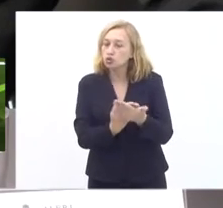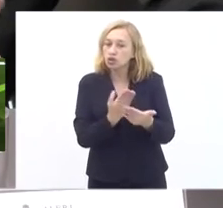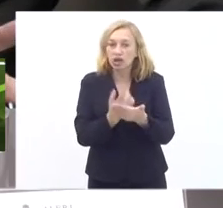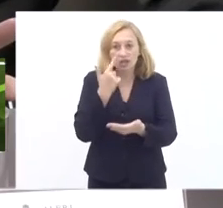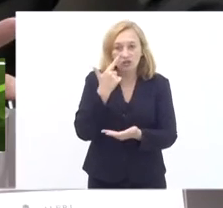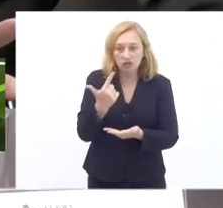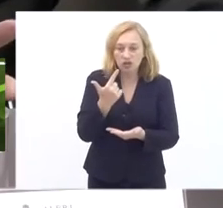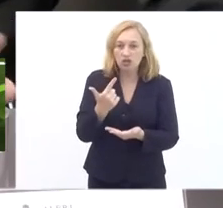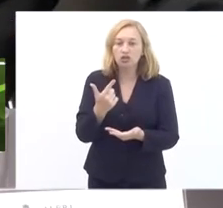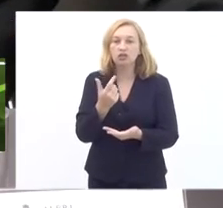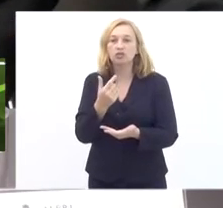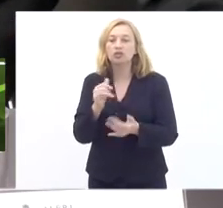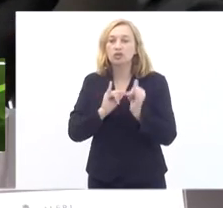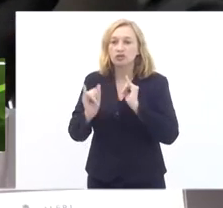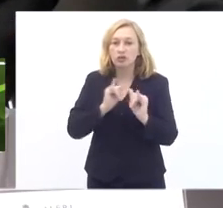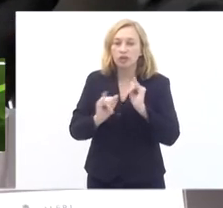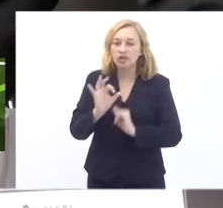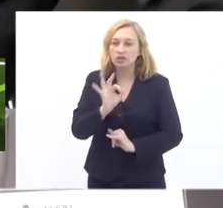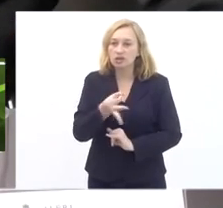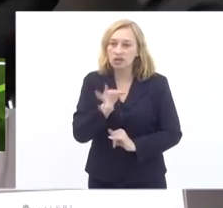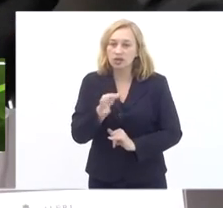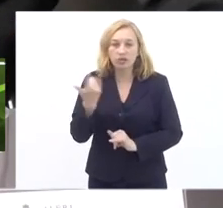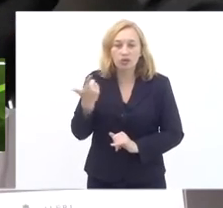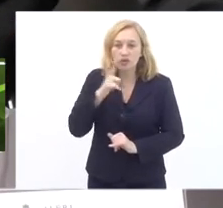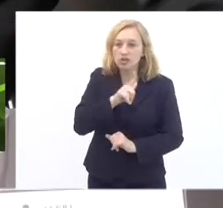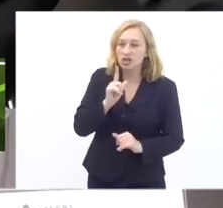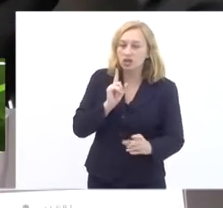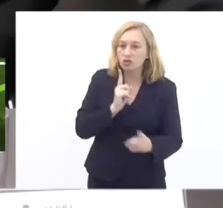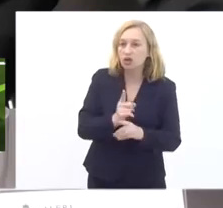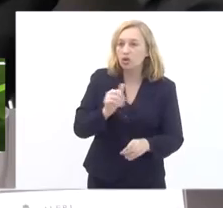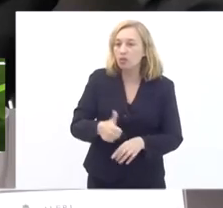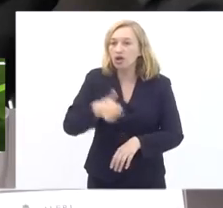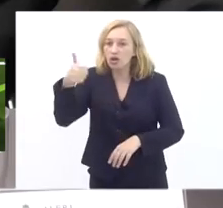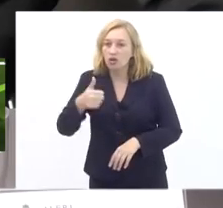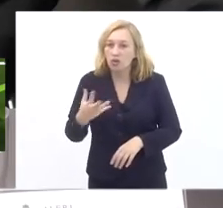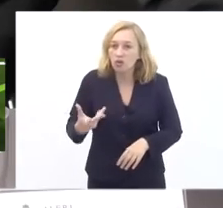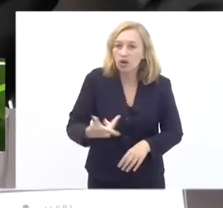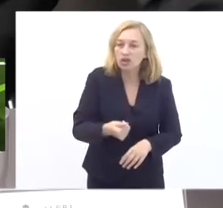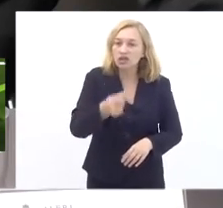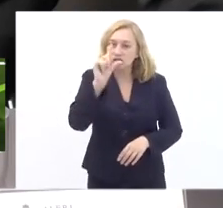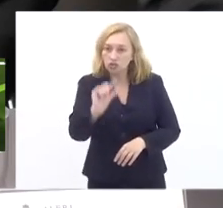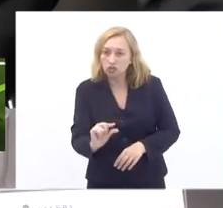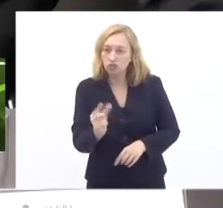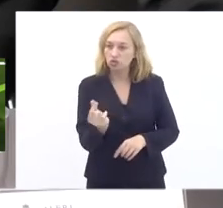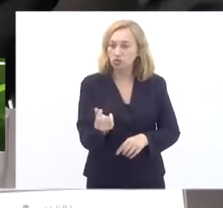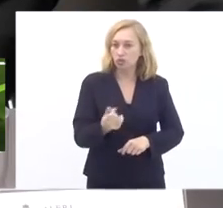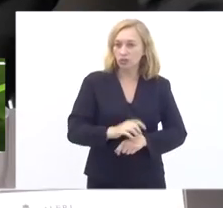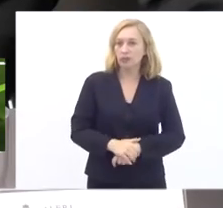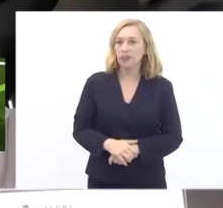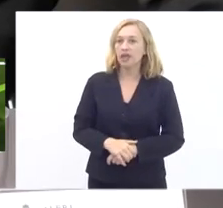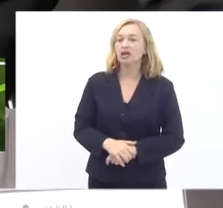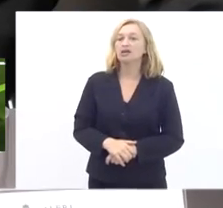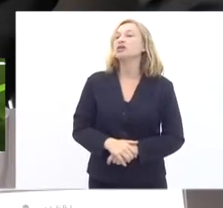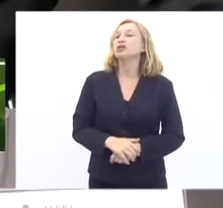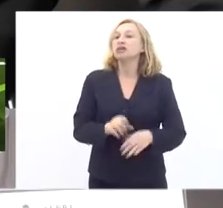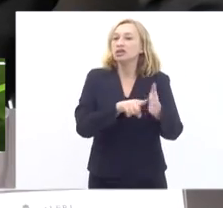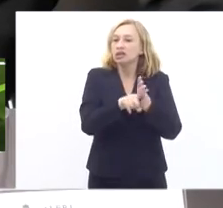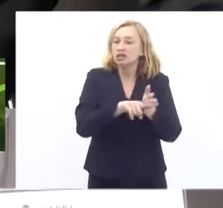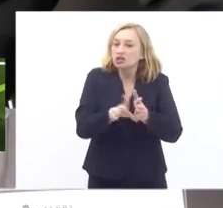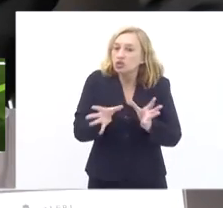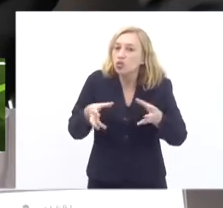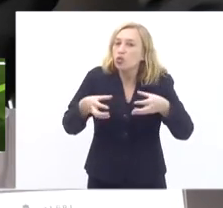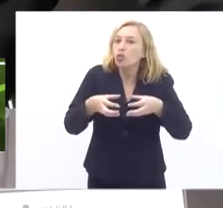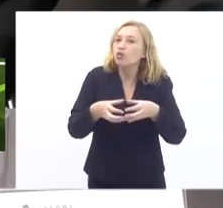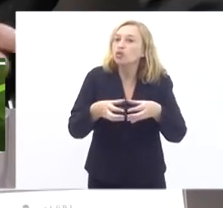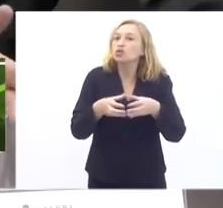vistos, nós temos dado esse perfil para conseguir encontrar qual é a melhor eficiência com menor custo. E aí a análise é conjunta.